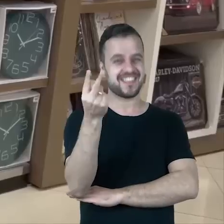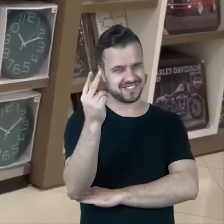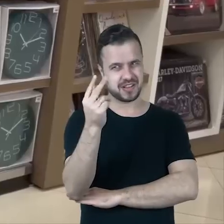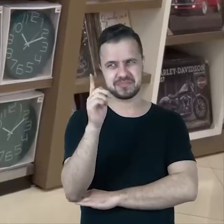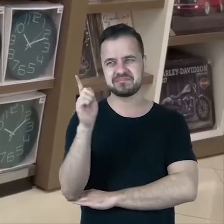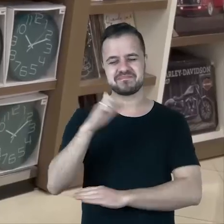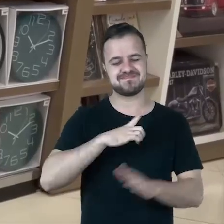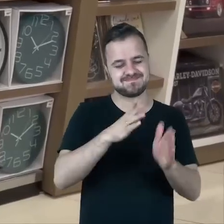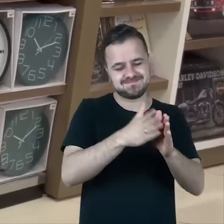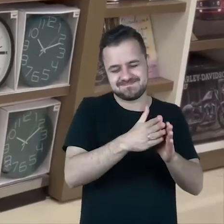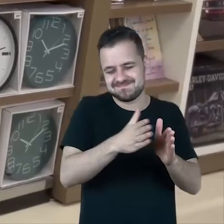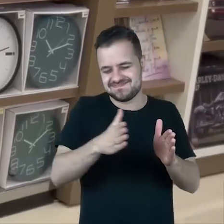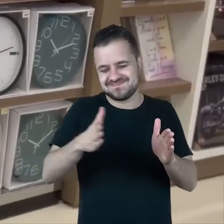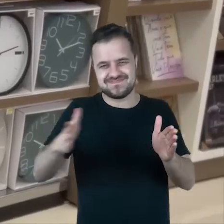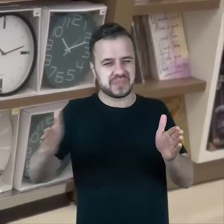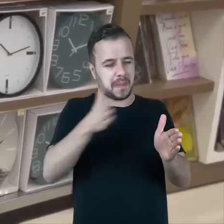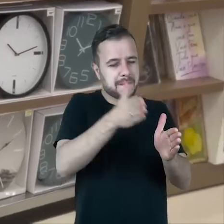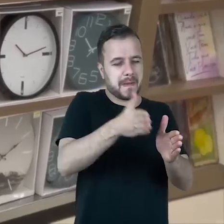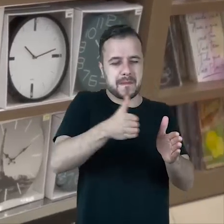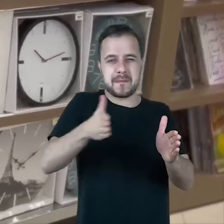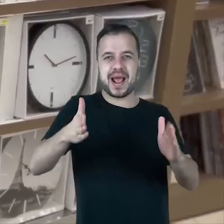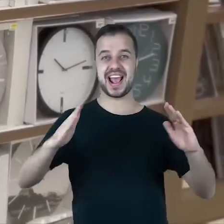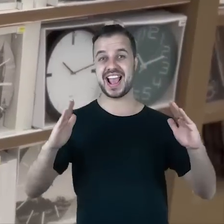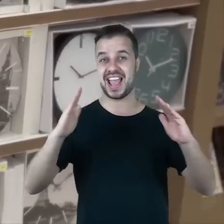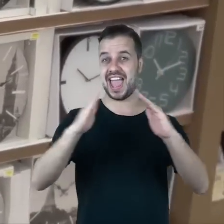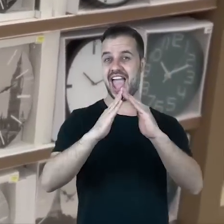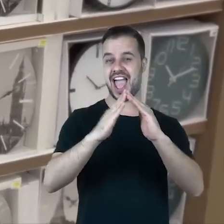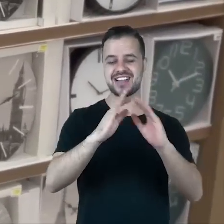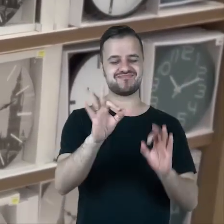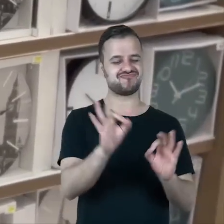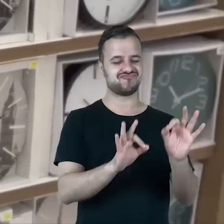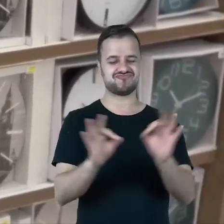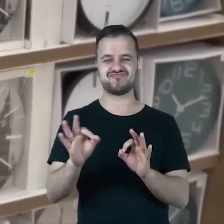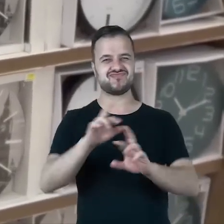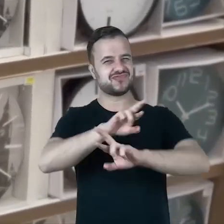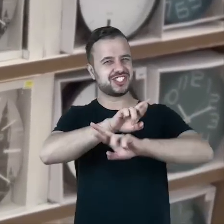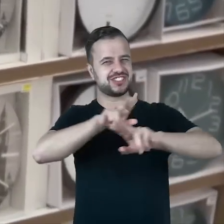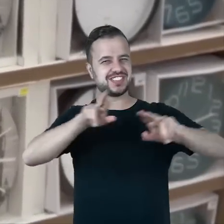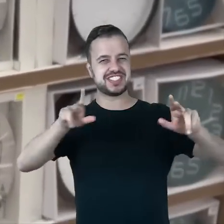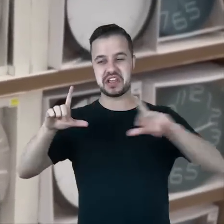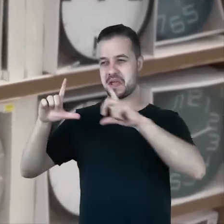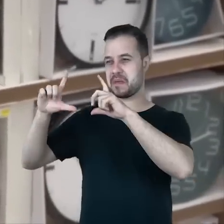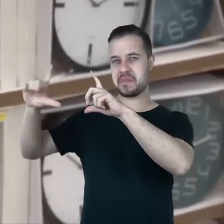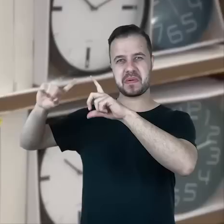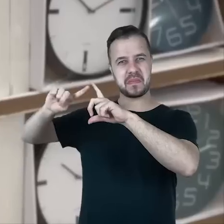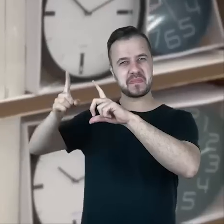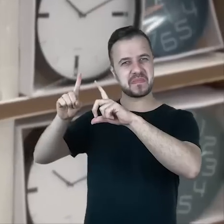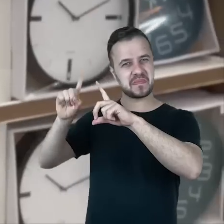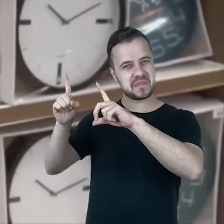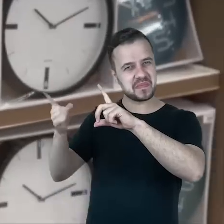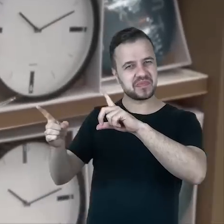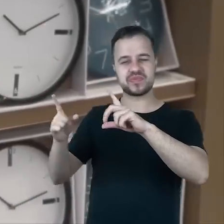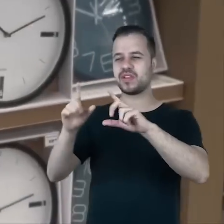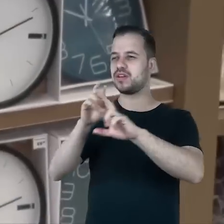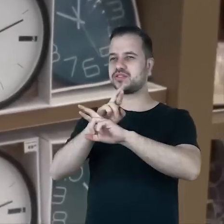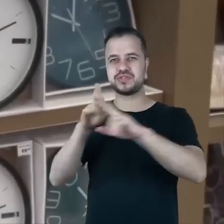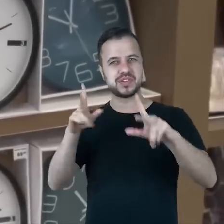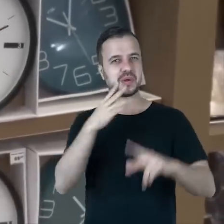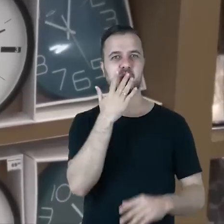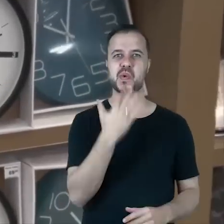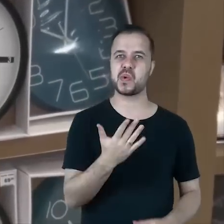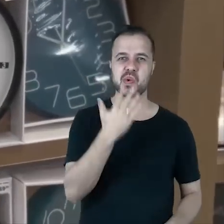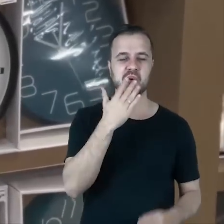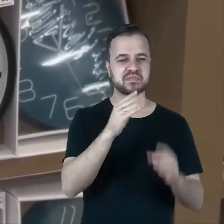Van. Na Van tem uma seção completa de decoração para casa e tem vários modelos de relógio de parede, com estilos